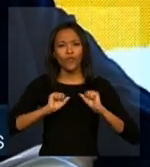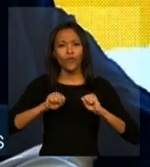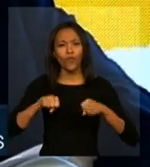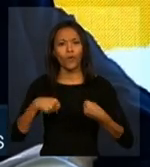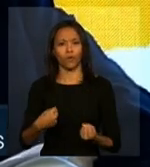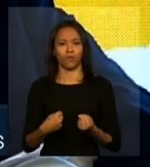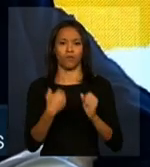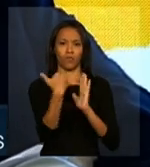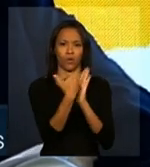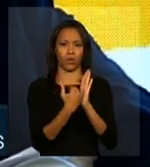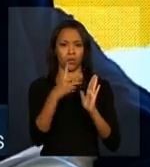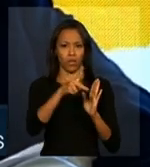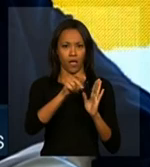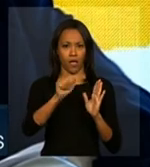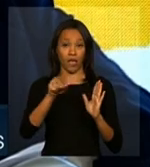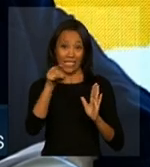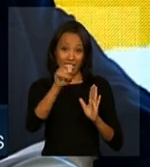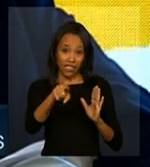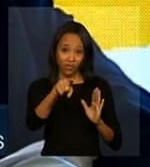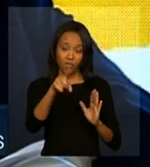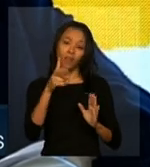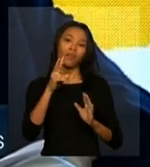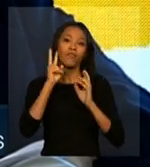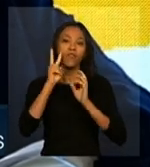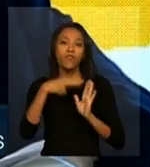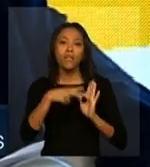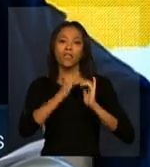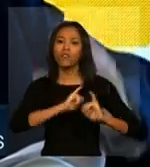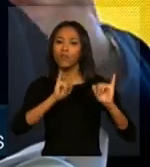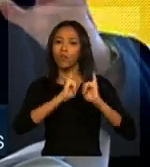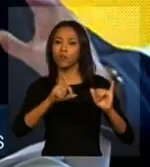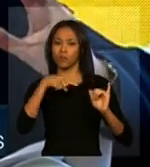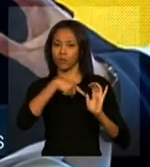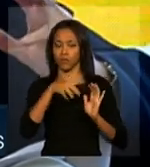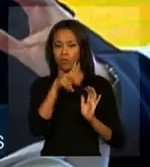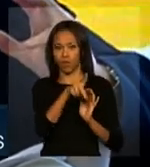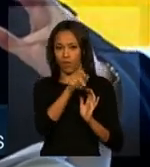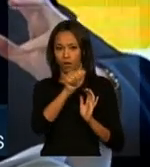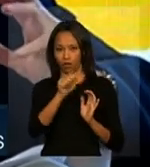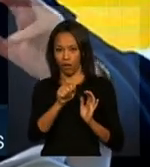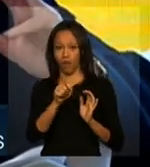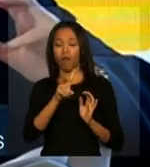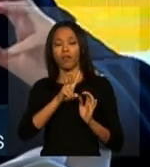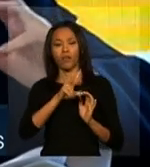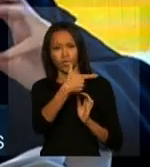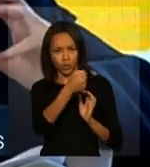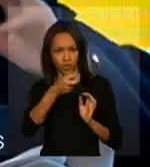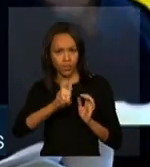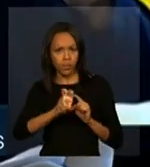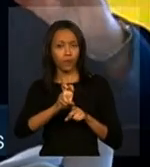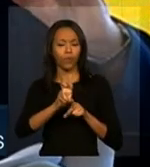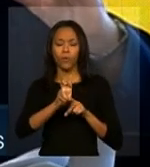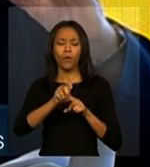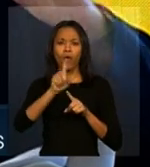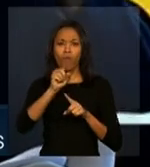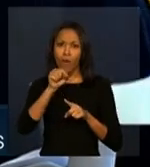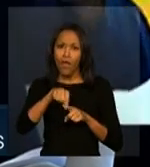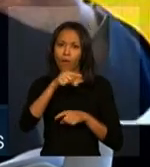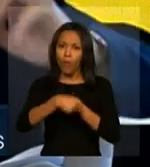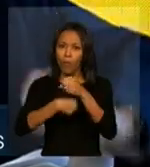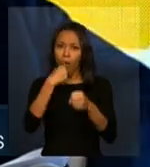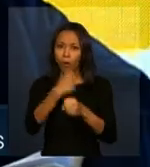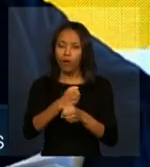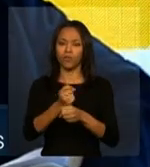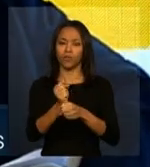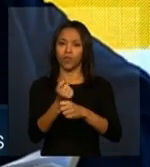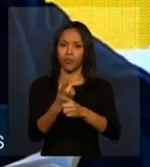os dados do PA, o ano de 2005 vai chamar a atenção como um ano em que se dá um salto e